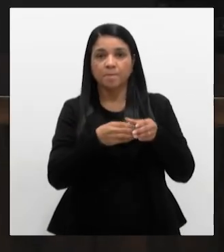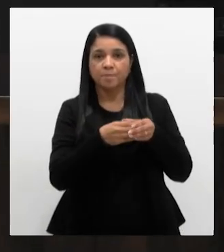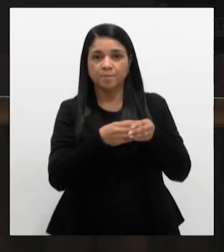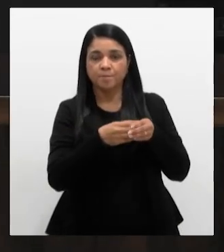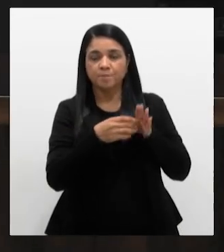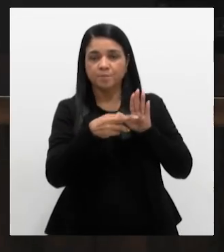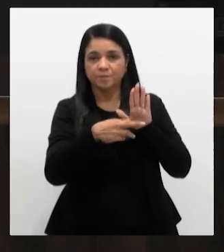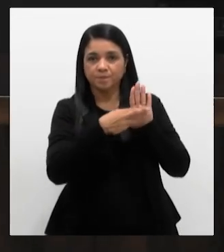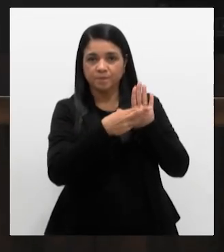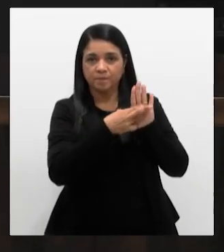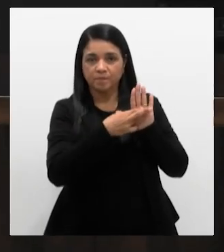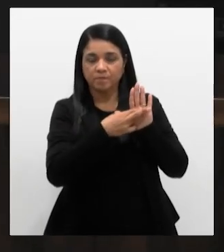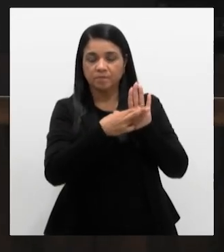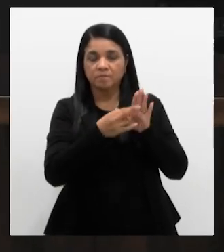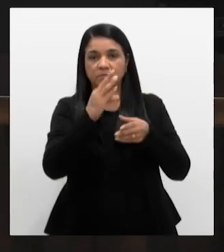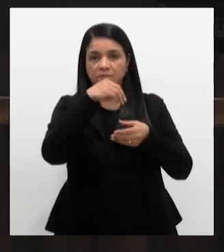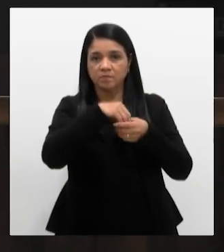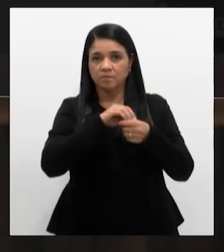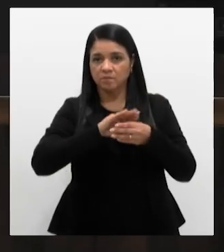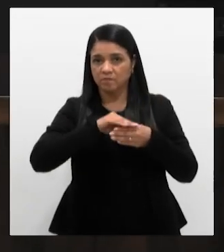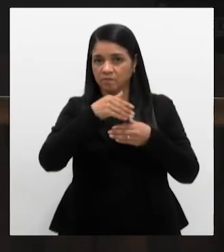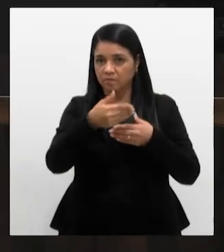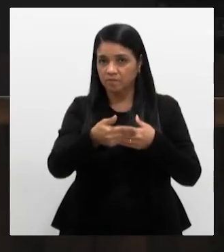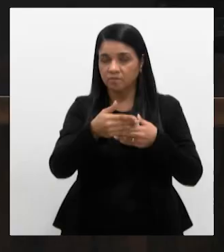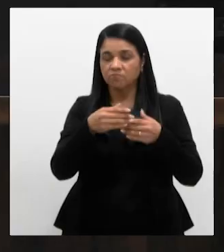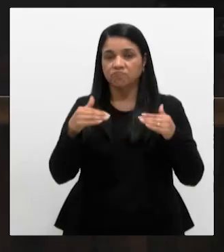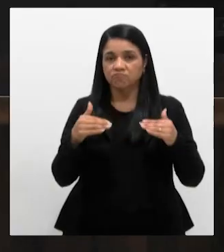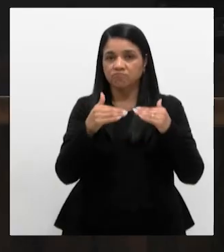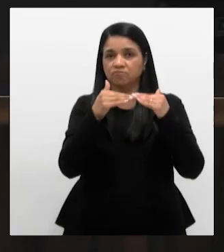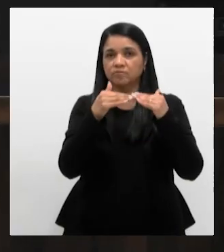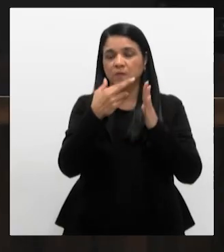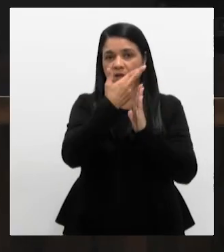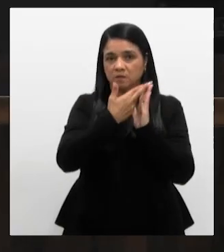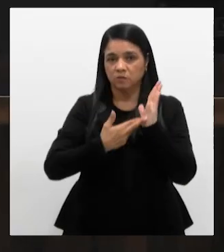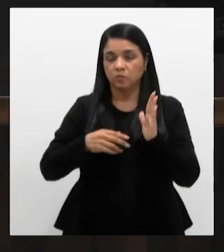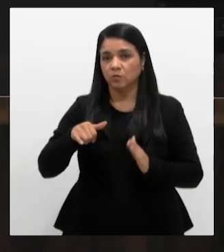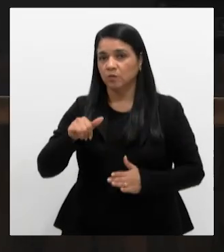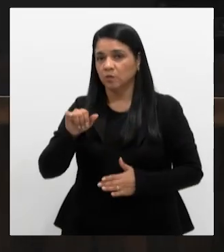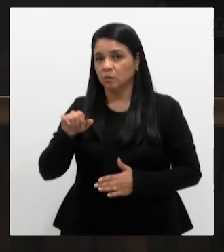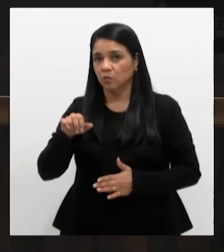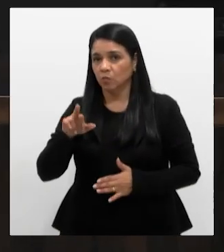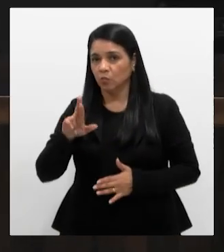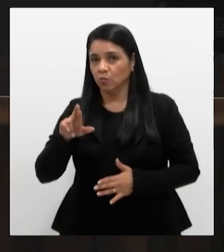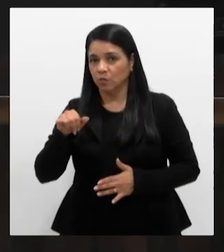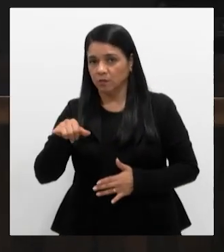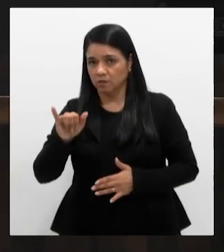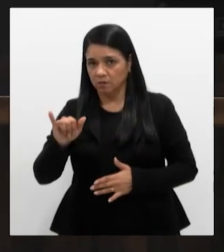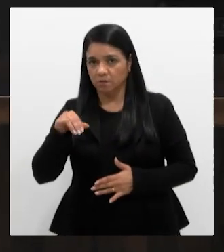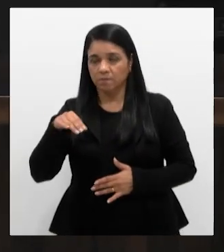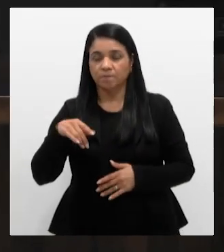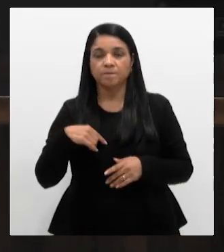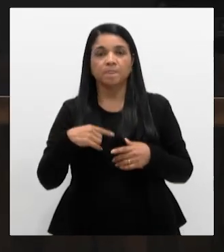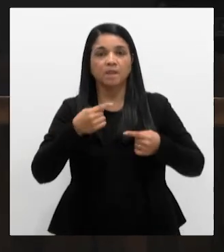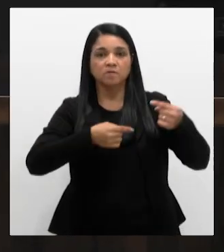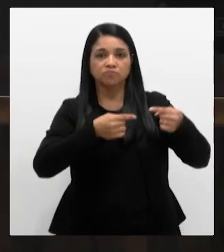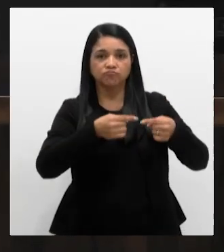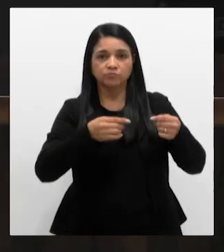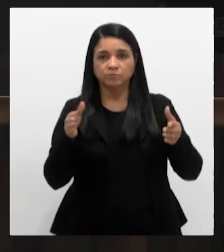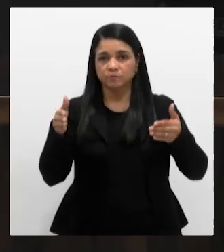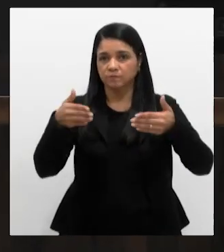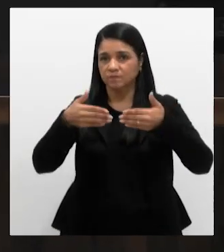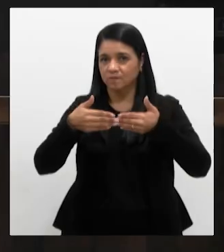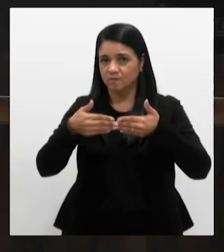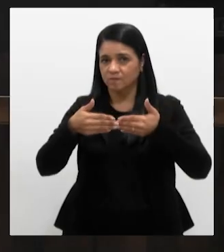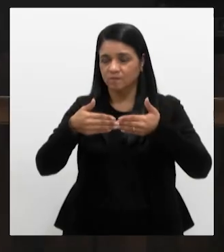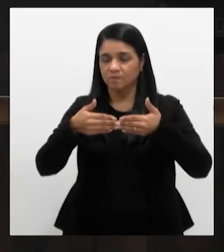Internas e Proposições Externas favorável. Relatoria do deputado Yuri Moura. Em discussão, não havendo quem queira discutir,